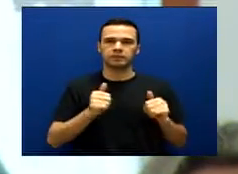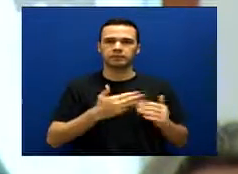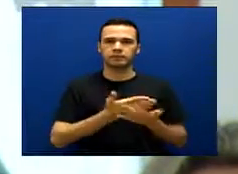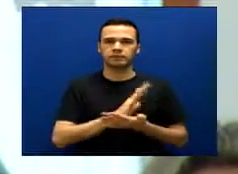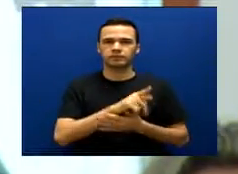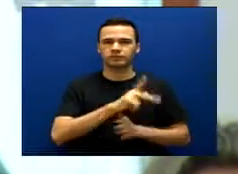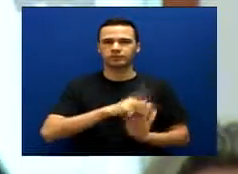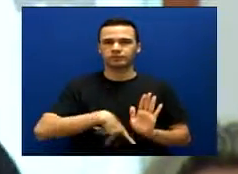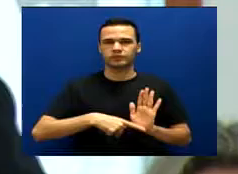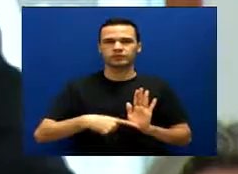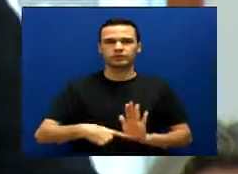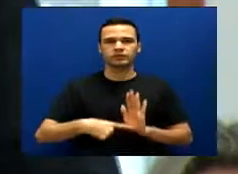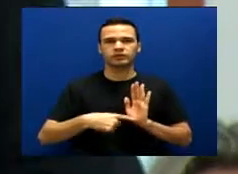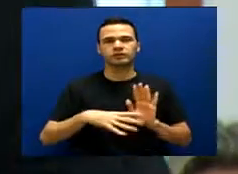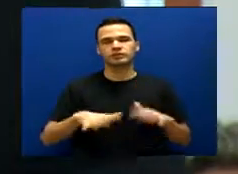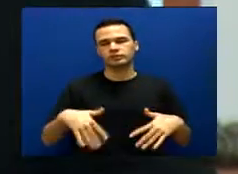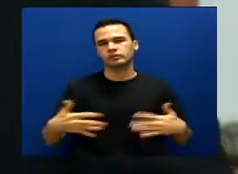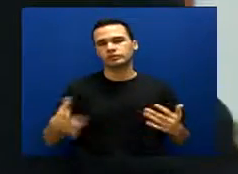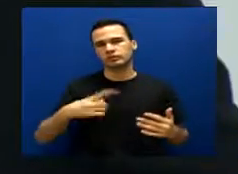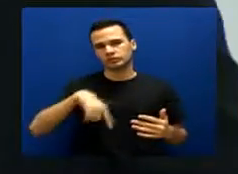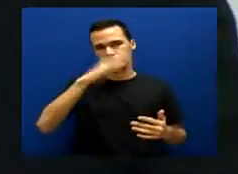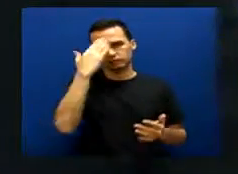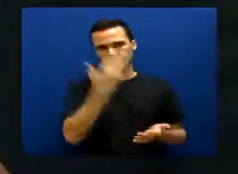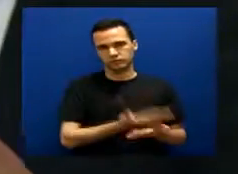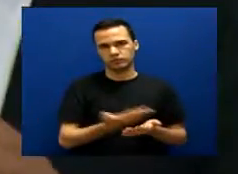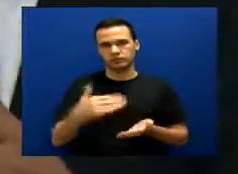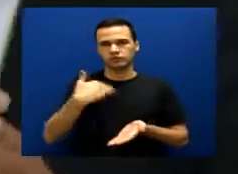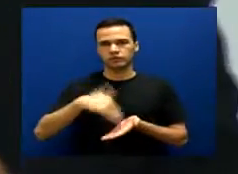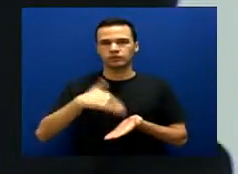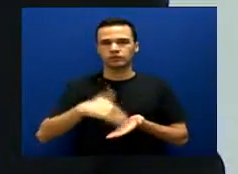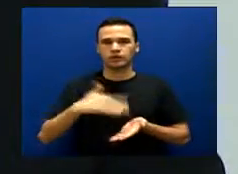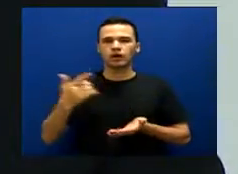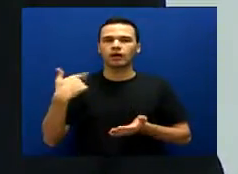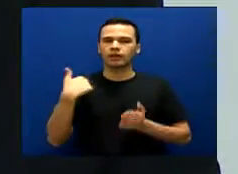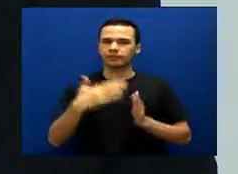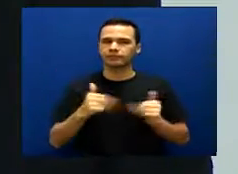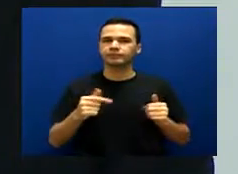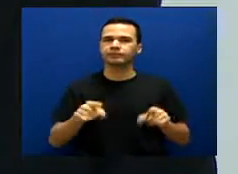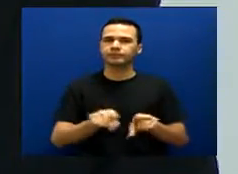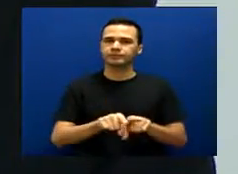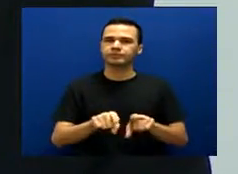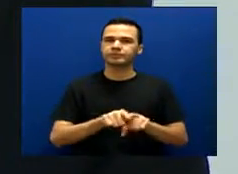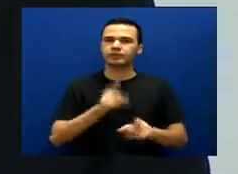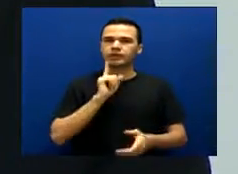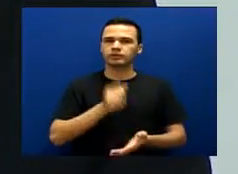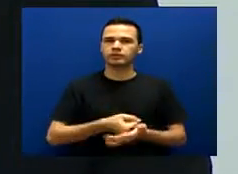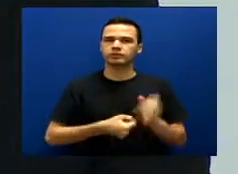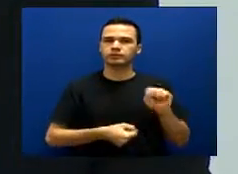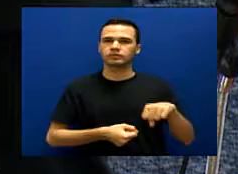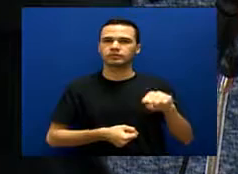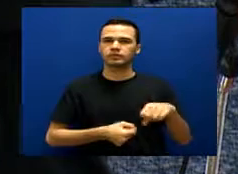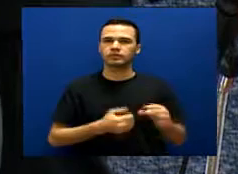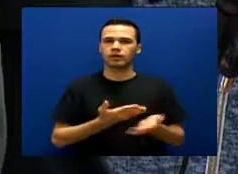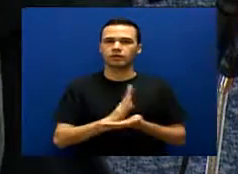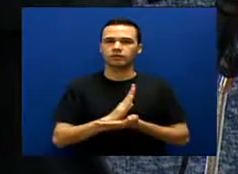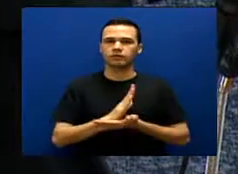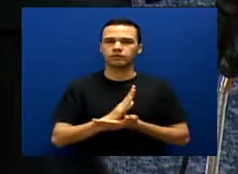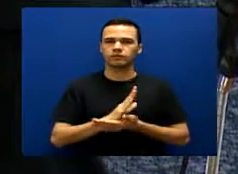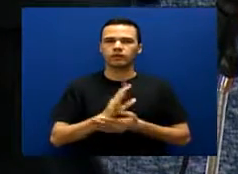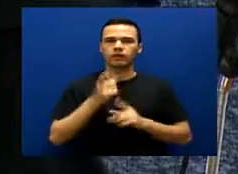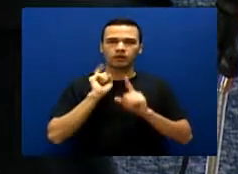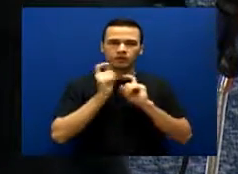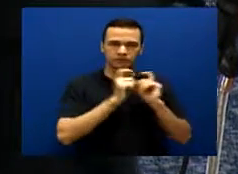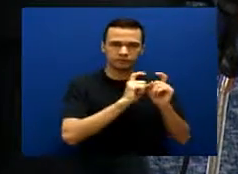desse projeto, e é por esta confiança que eu tenho ao secretário que faria isso nesse momento. Ele veio duas vezes, ele fez reunião com